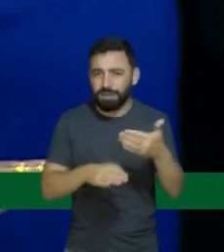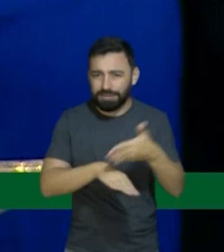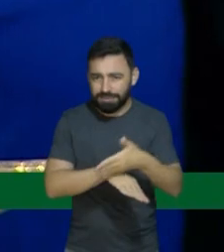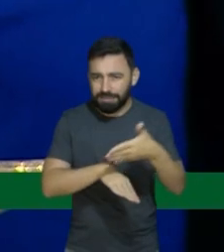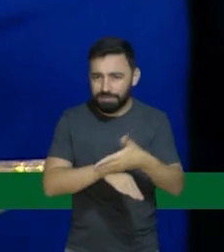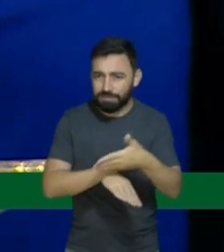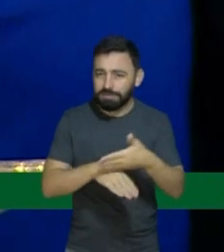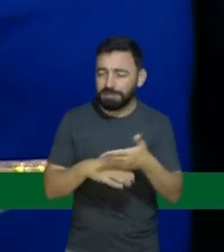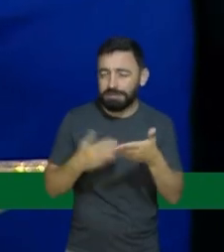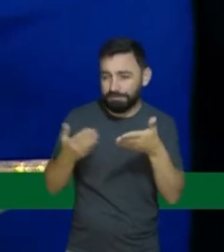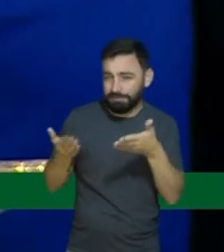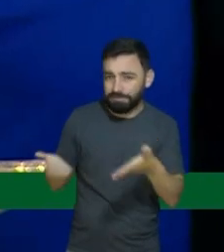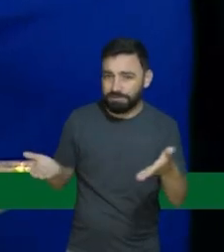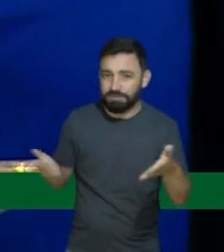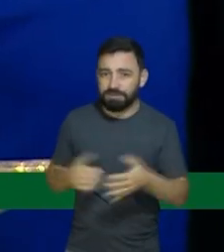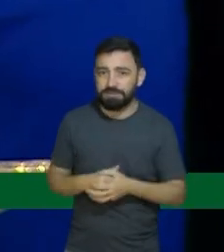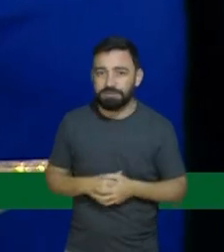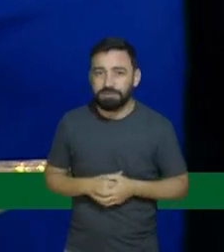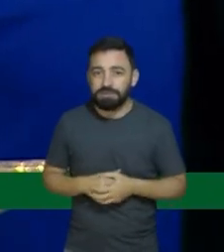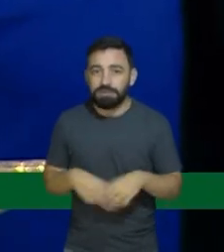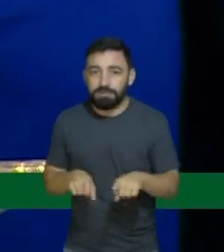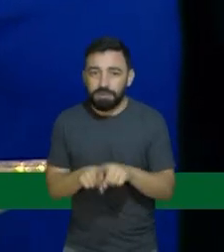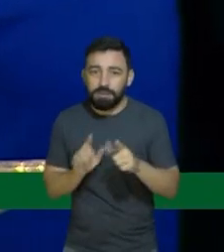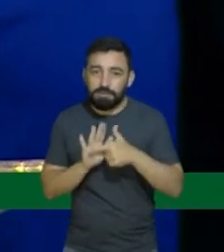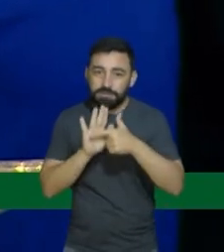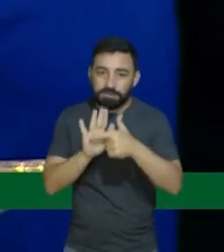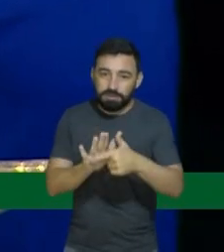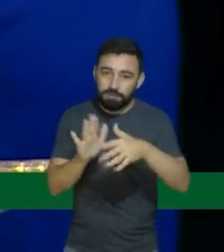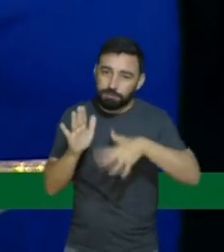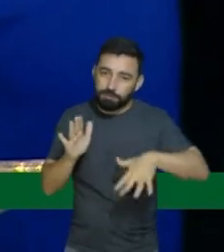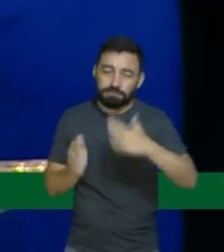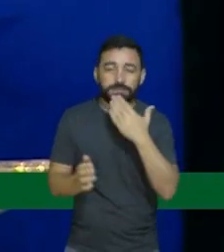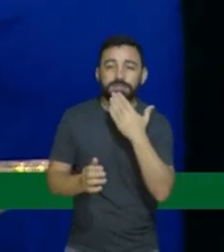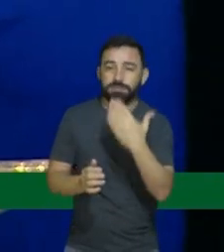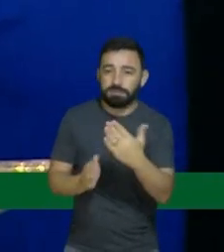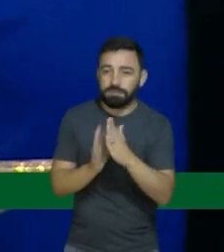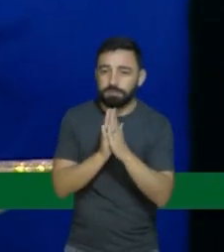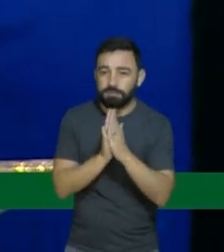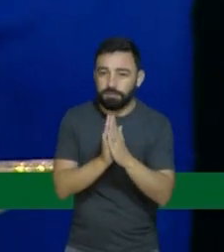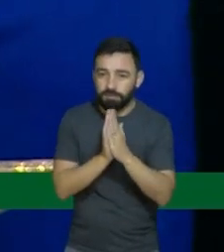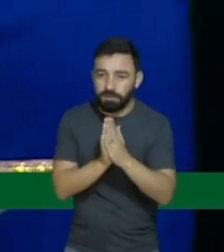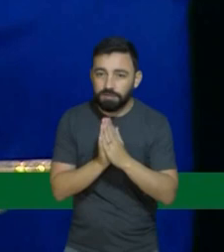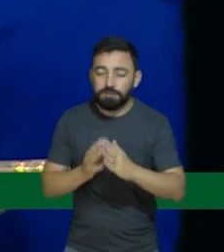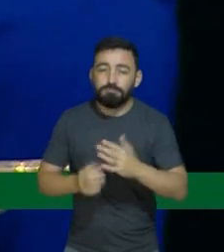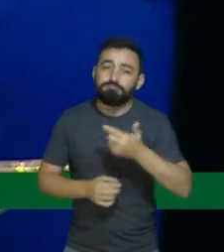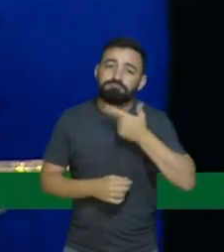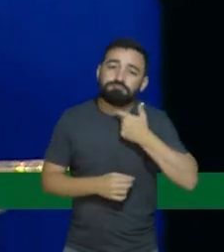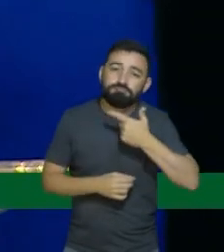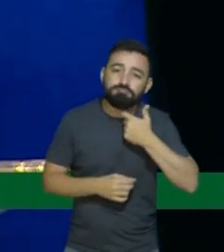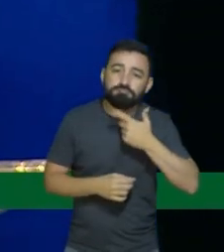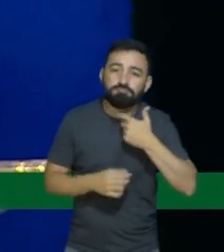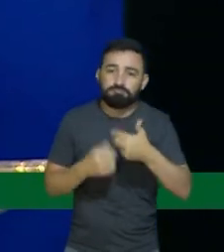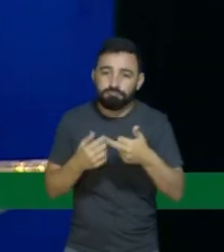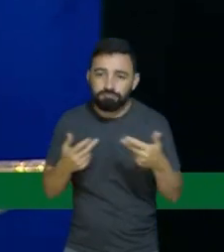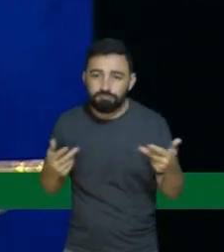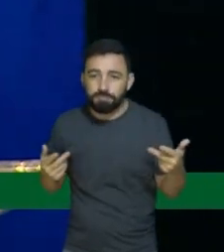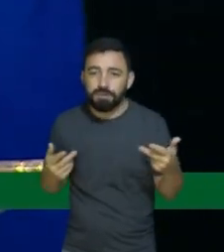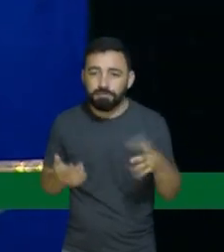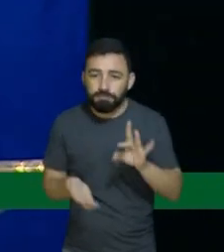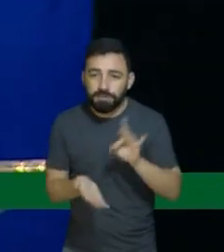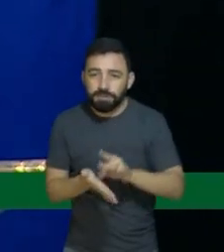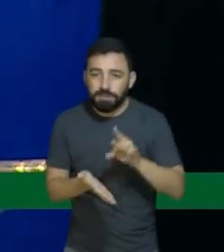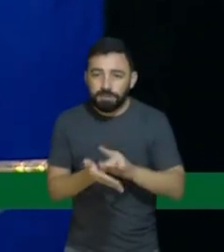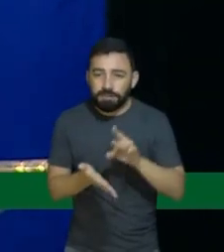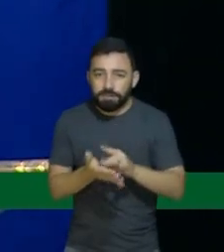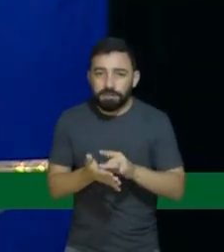vocês para que possamos apresentar as nossas demandas os nossos anseios e realmente eh